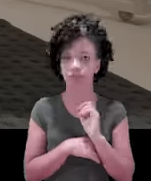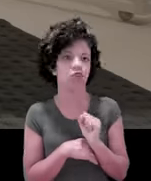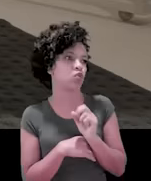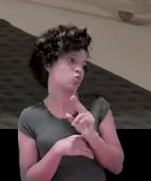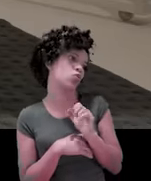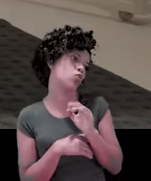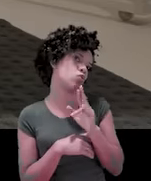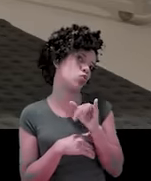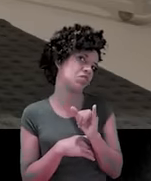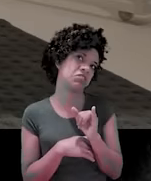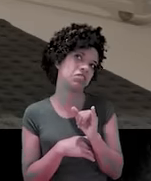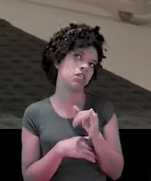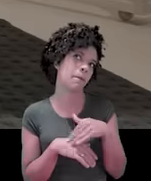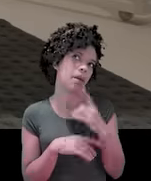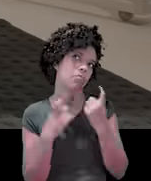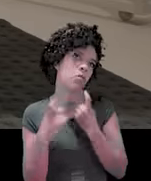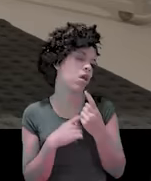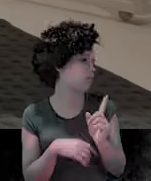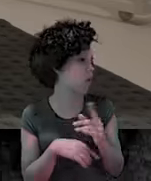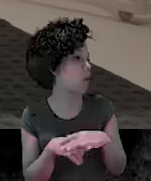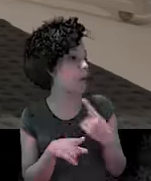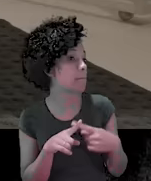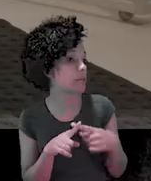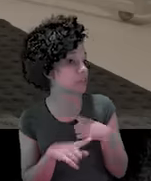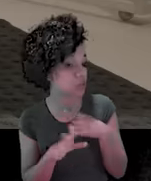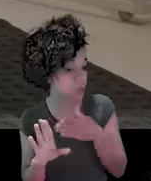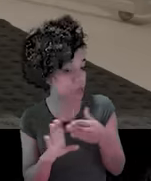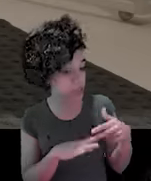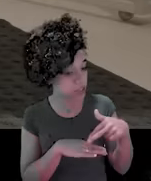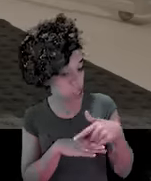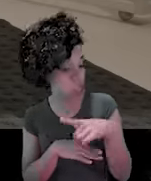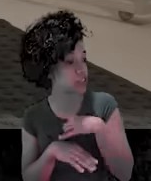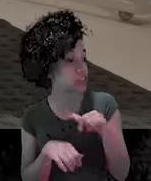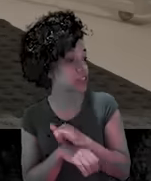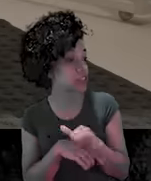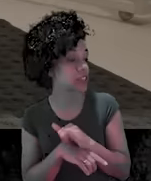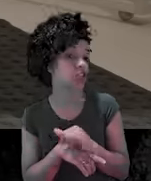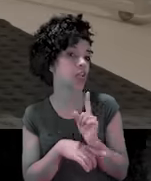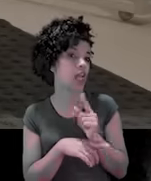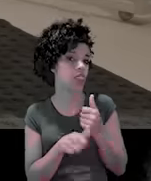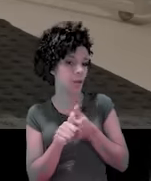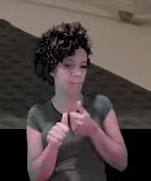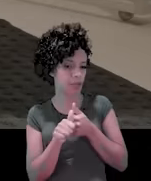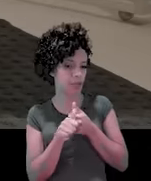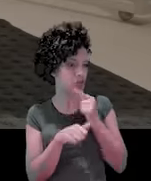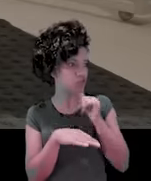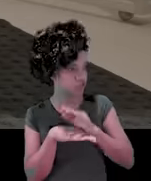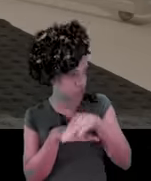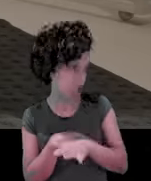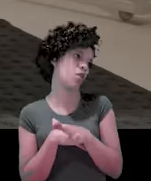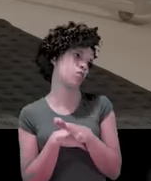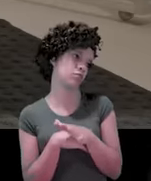sucuri que saiu que mais me preocuparia não né até porque eu tinha uma durante a caminhada eu tinha uma estratégia de não fica próximo das fontes de água